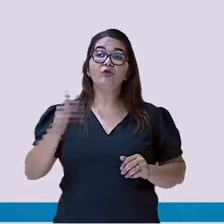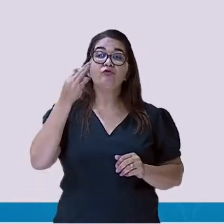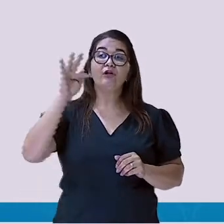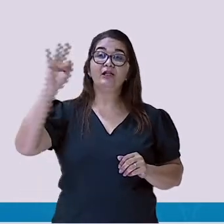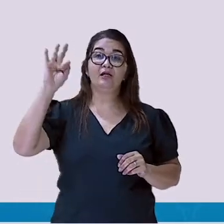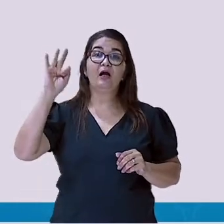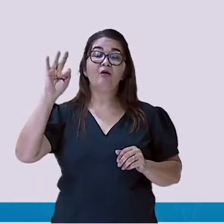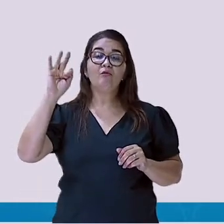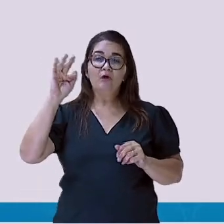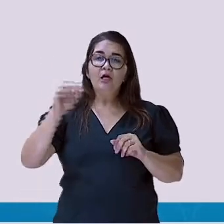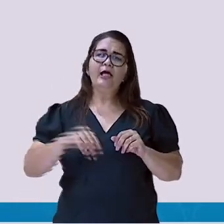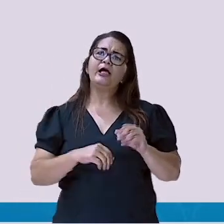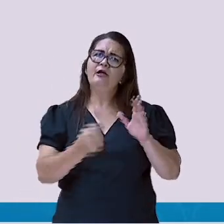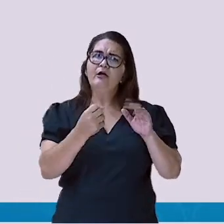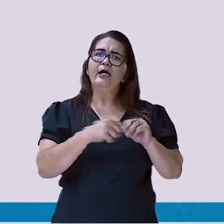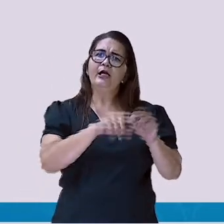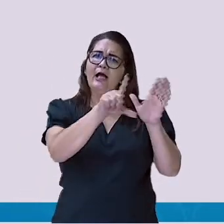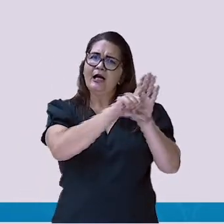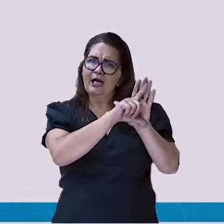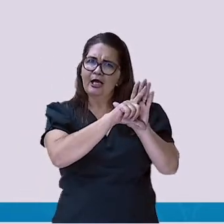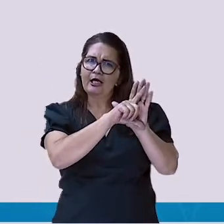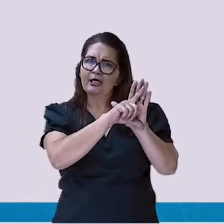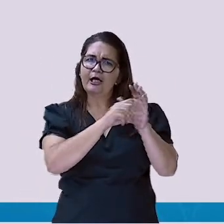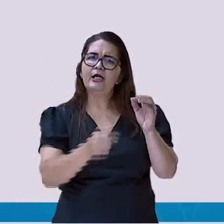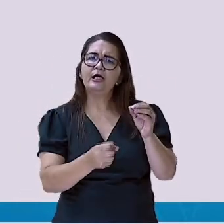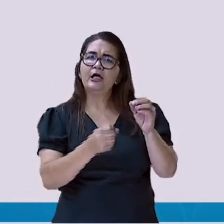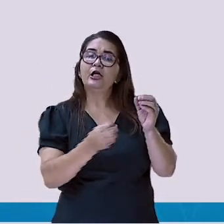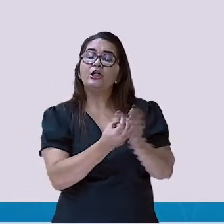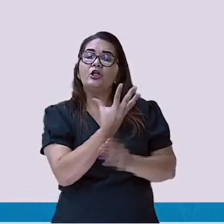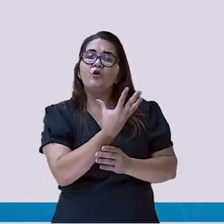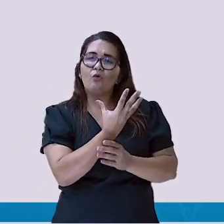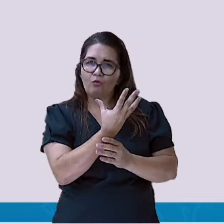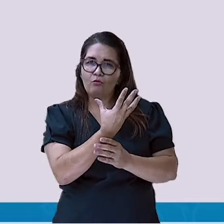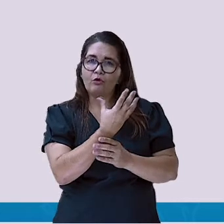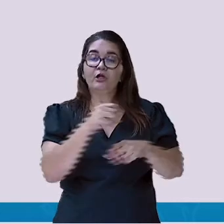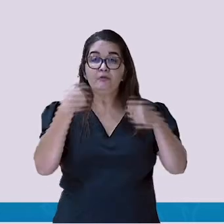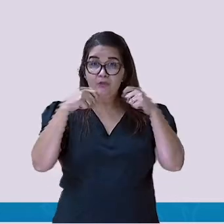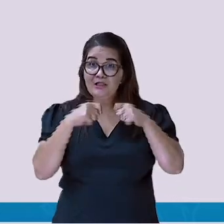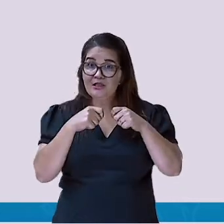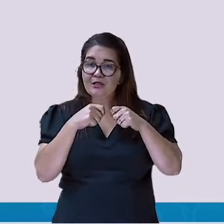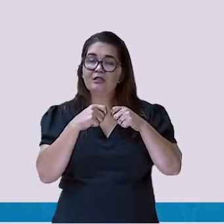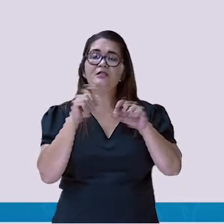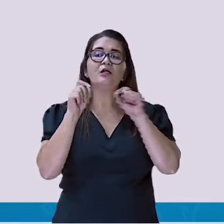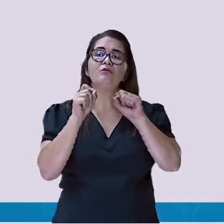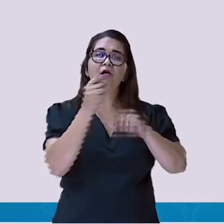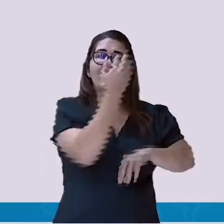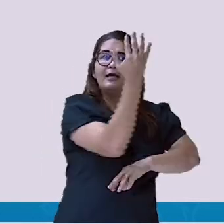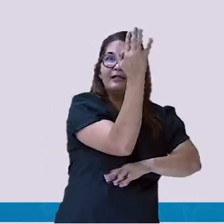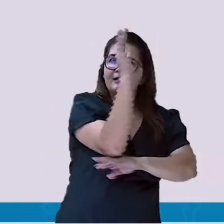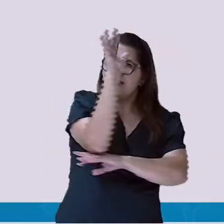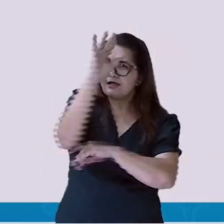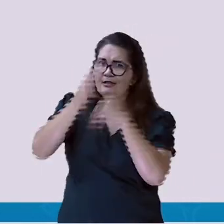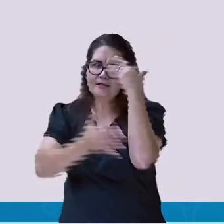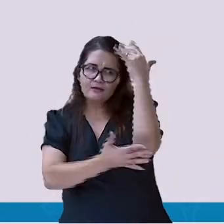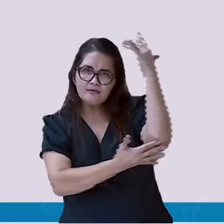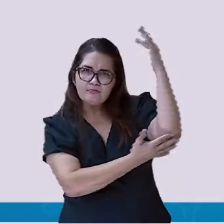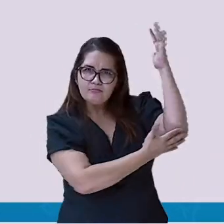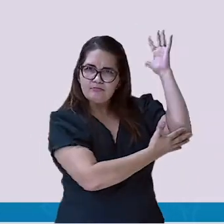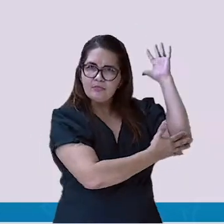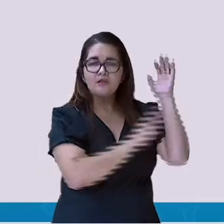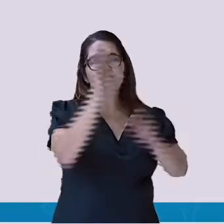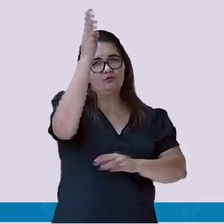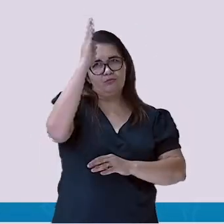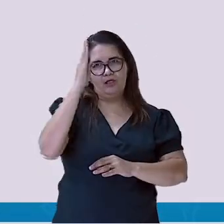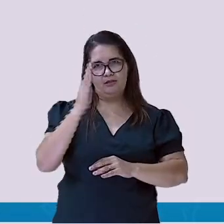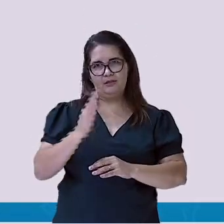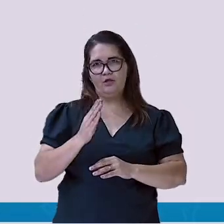se reconstituindo, a própria natureza foi reconstituindo essa mata. E aí elas não podem mais ser exploradas, por